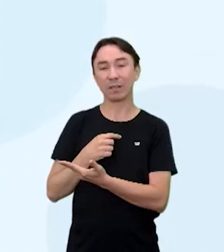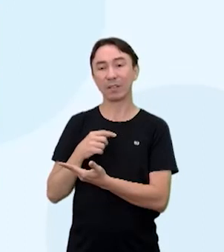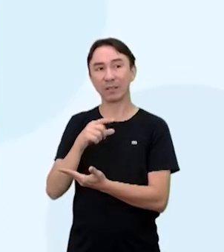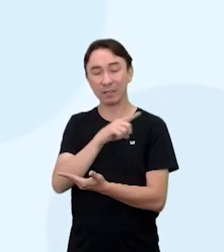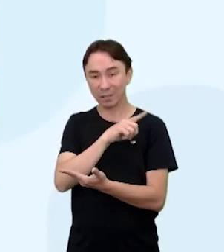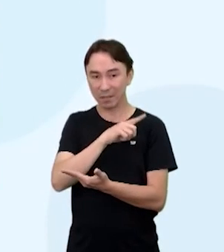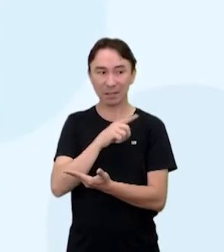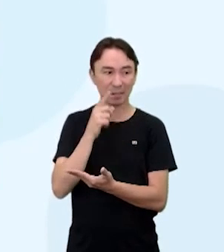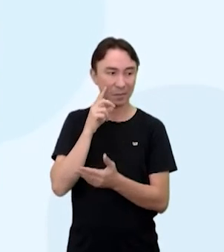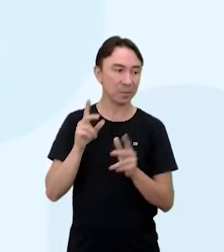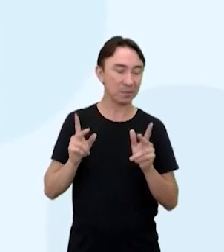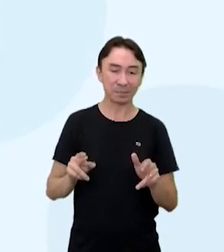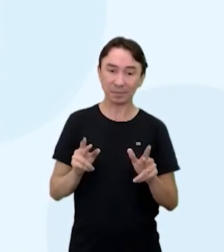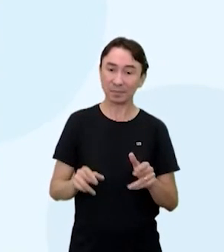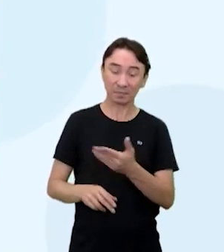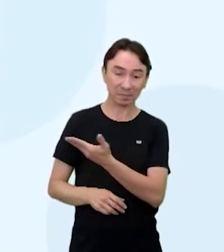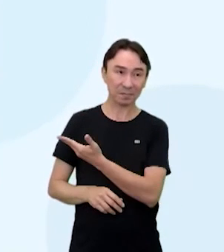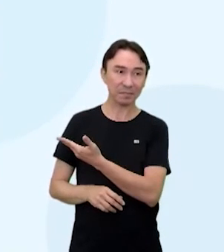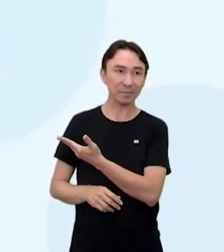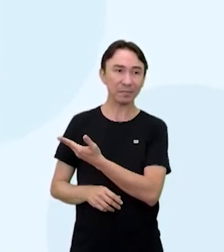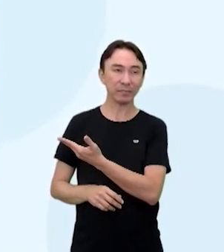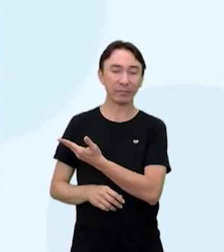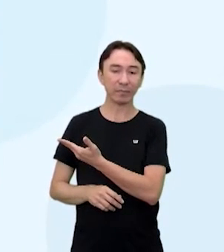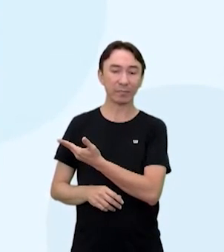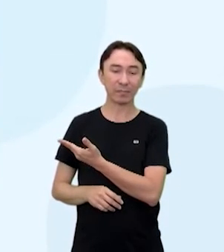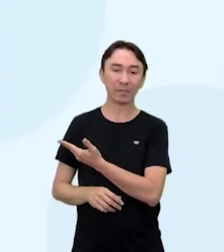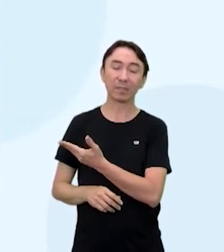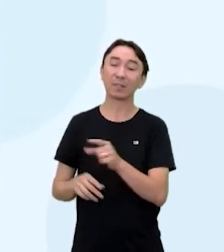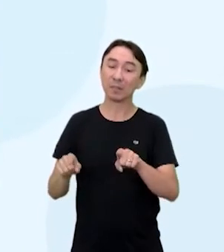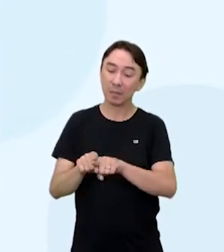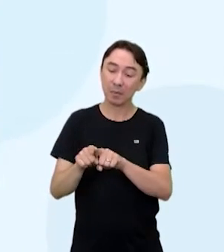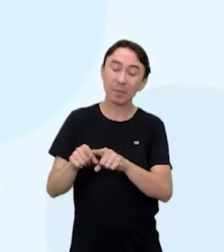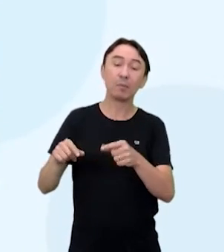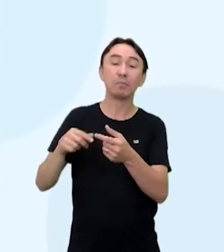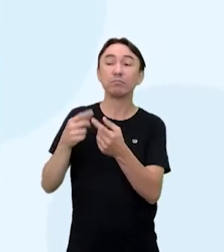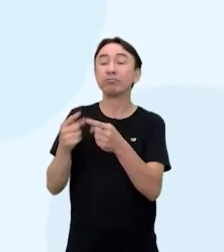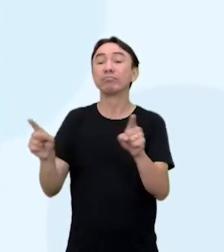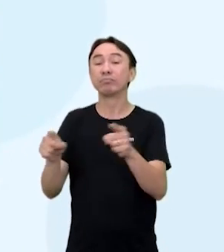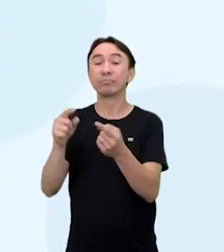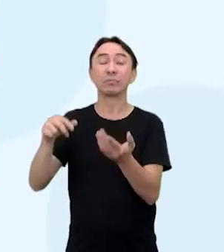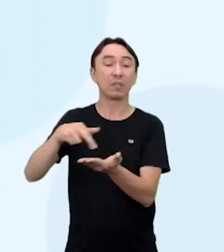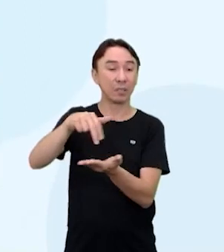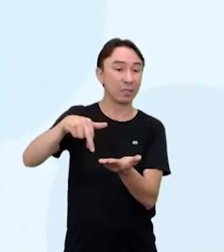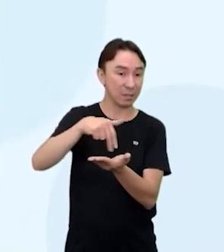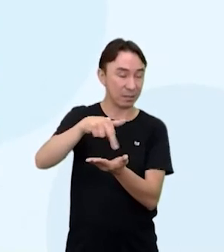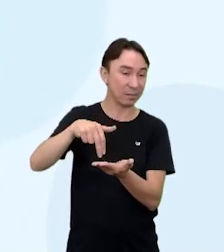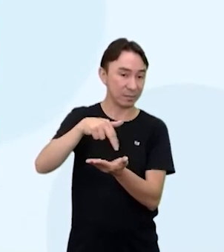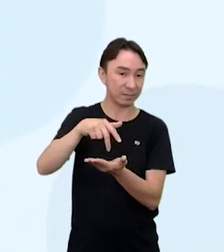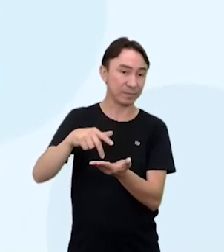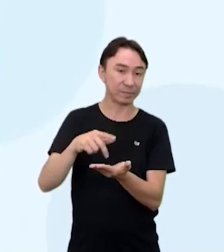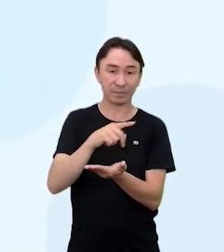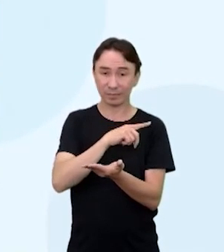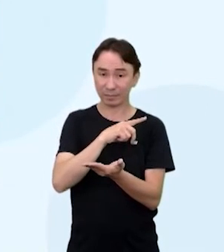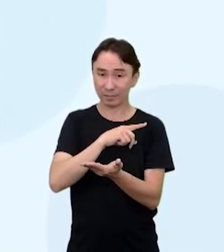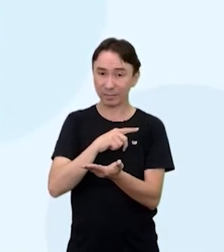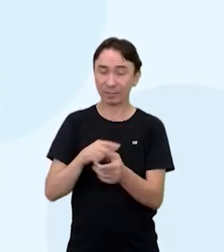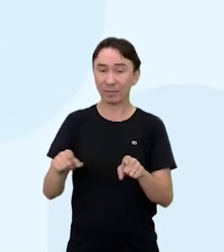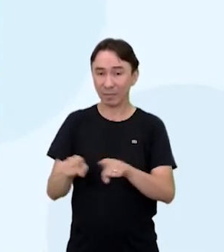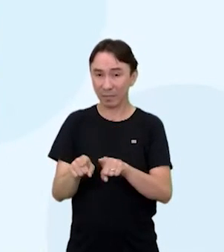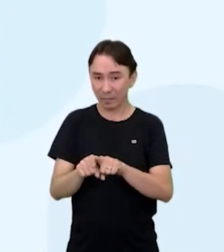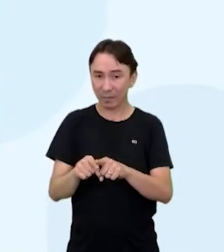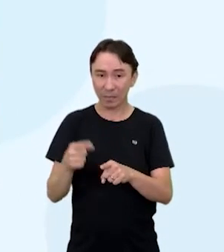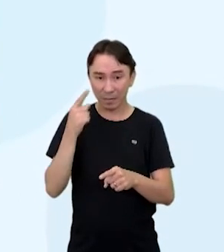e a dança. E aqui a gente também tem alguns desses elementos. Nós temos esses fundos aqui